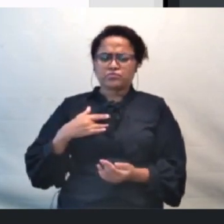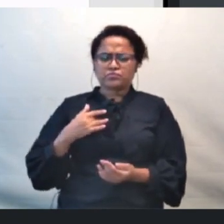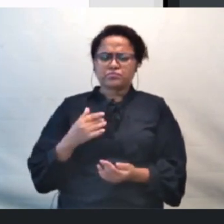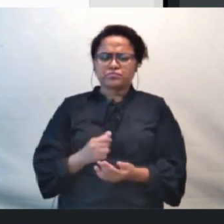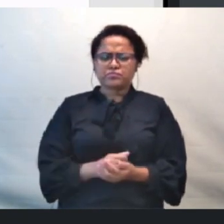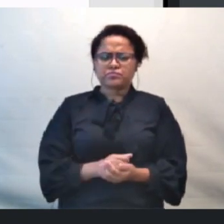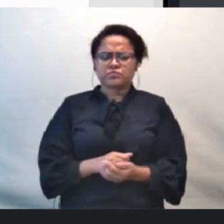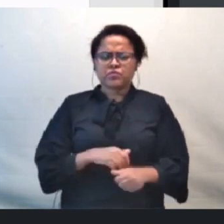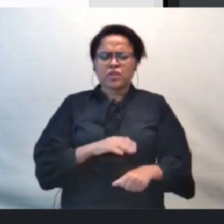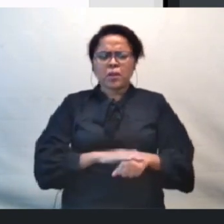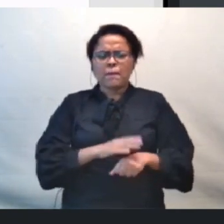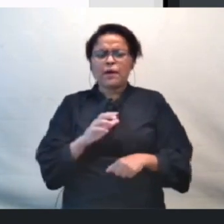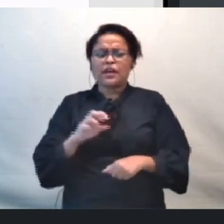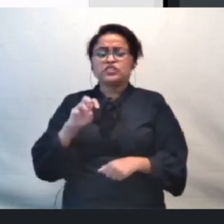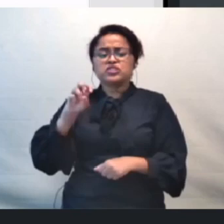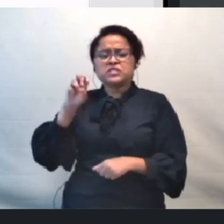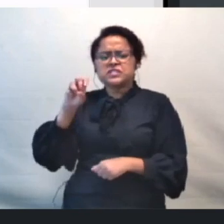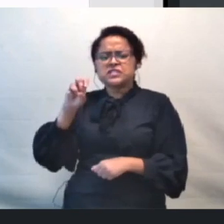mais de